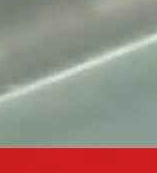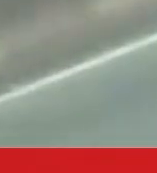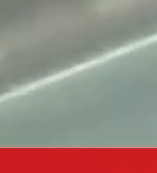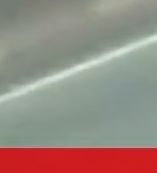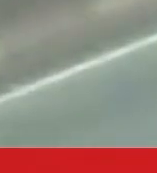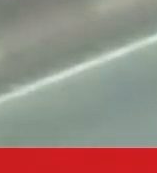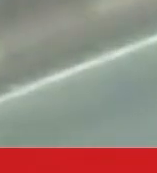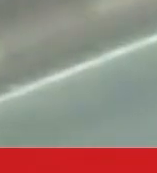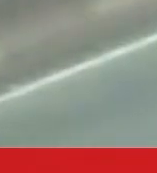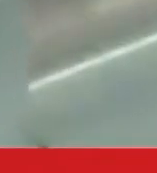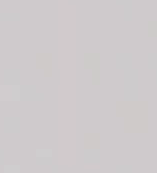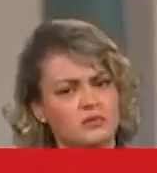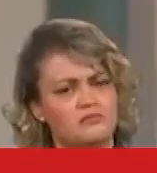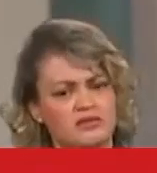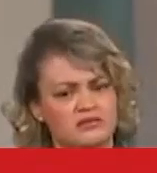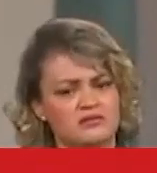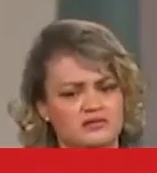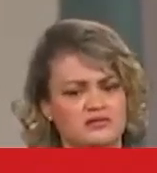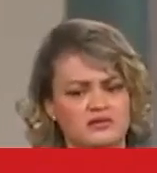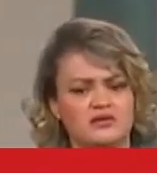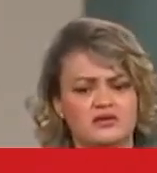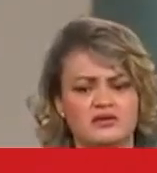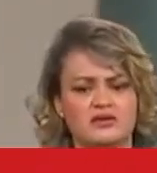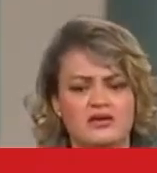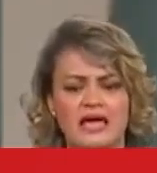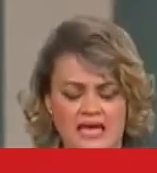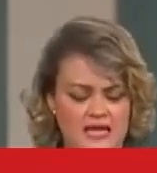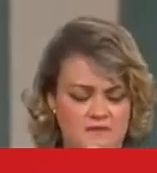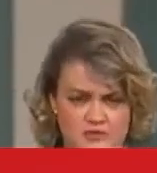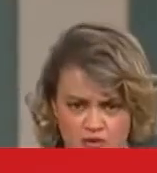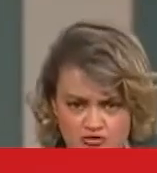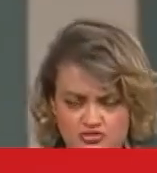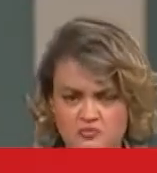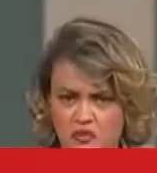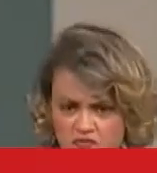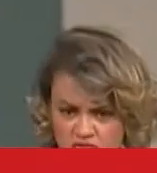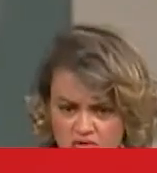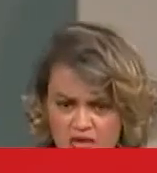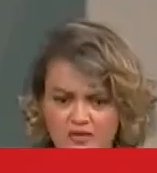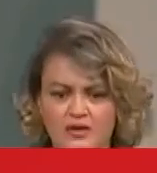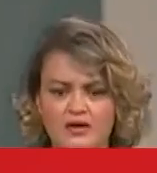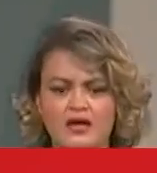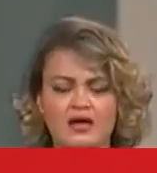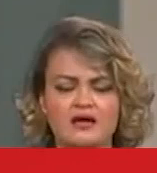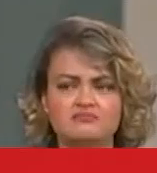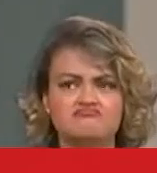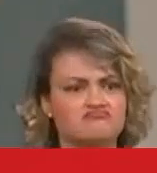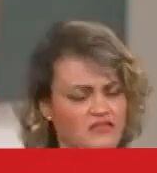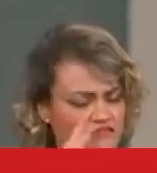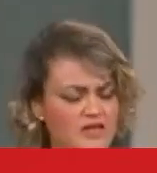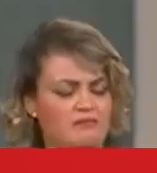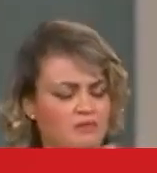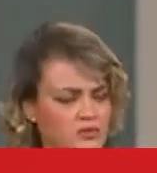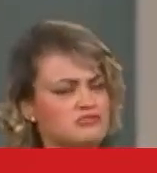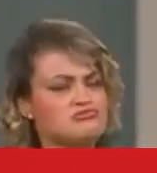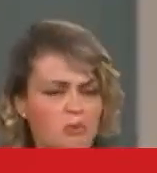exercício da profissão foi mantido. Atletas cobram Lula por permanência de Ana Moser em ministério. Grupo demonstra